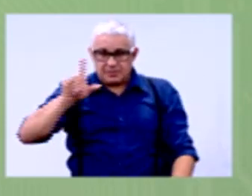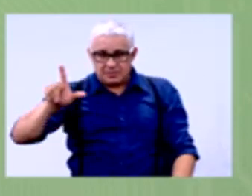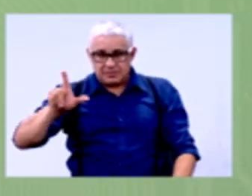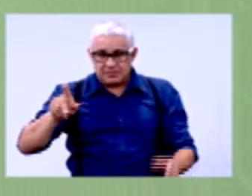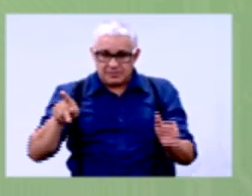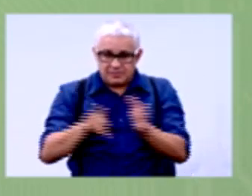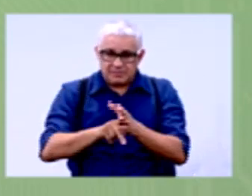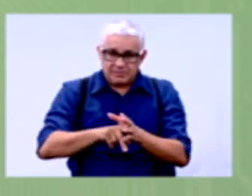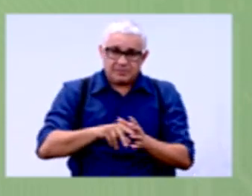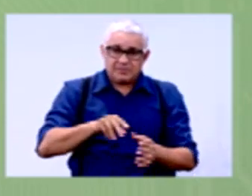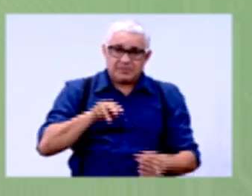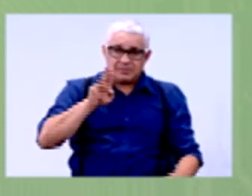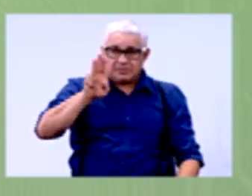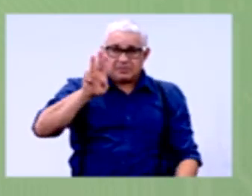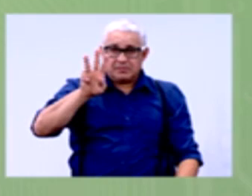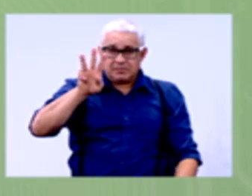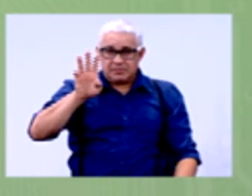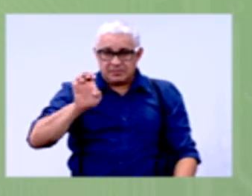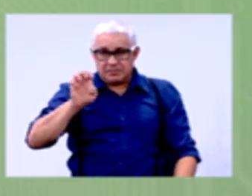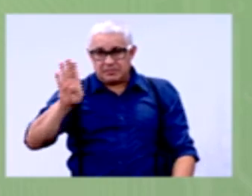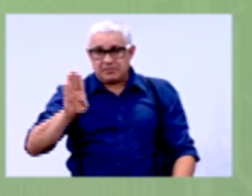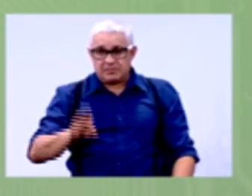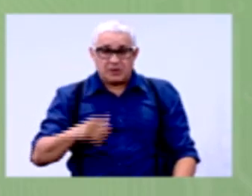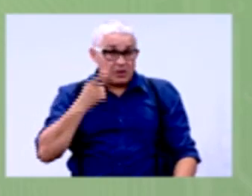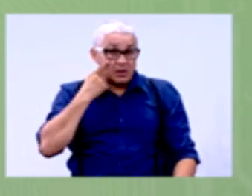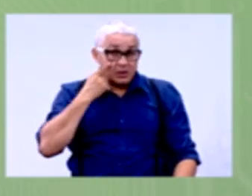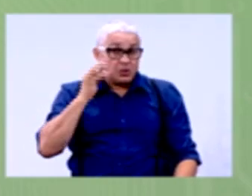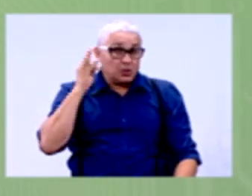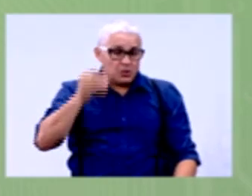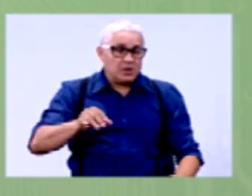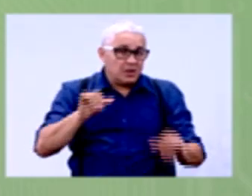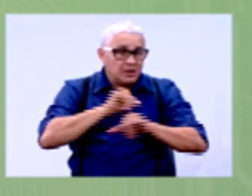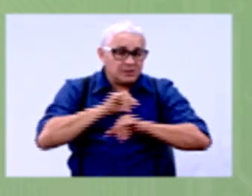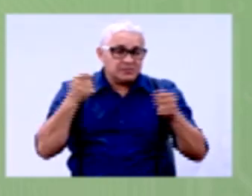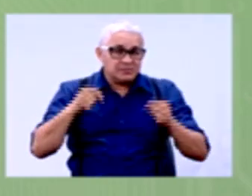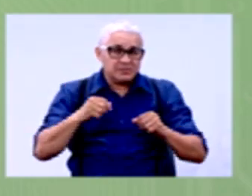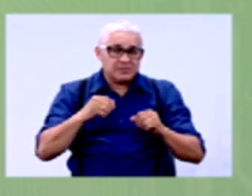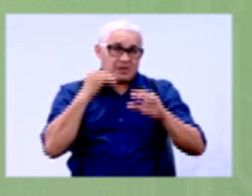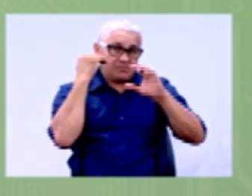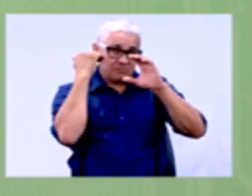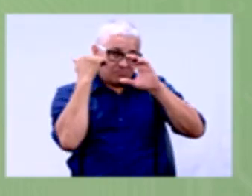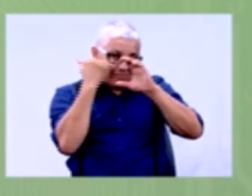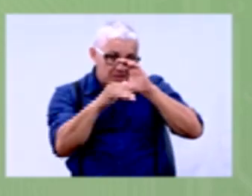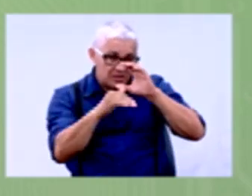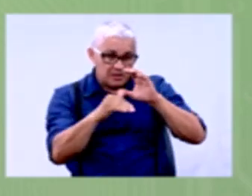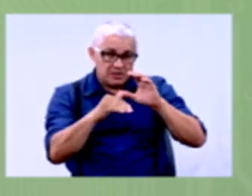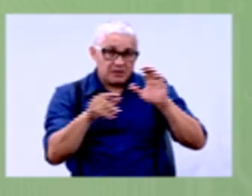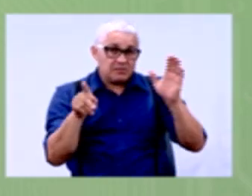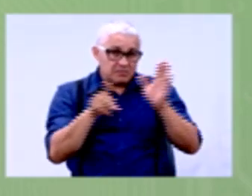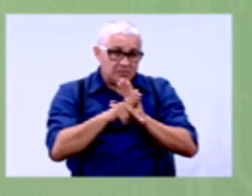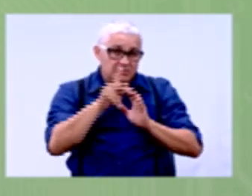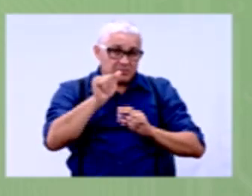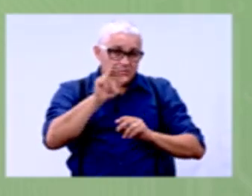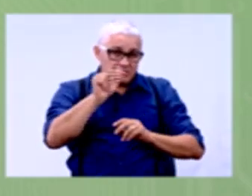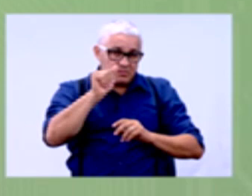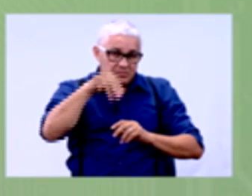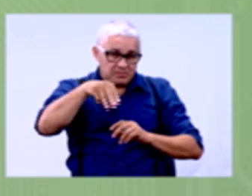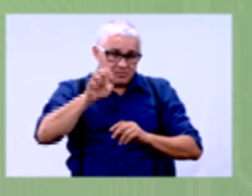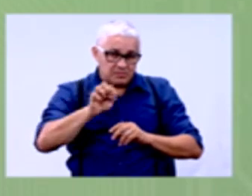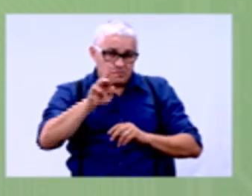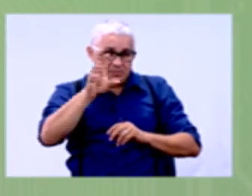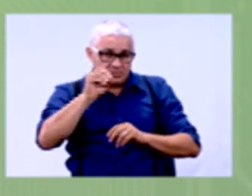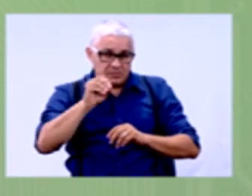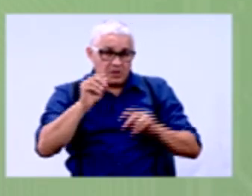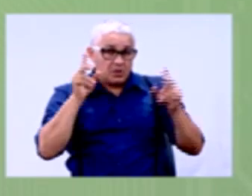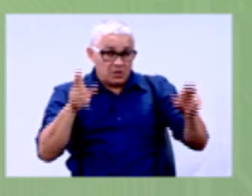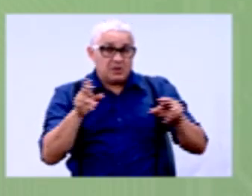página, certo? Prestem atenção que todas as informações têm que ser enviadas com o seu parâmetro de acordo com o que está aqui,